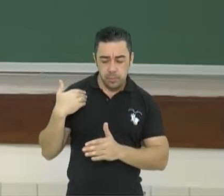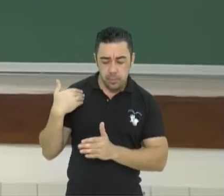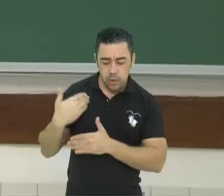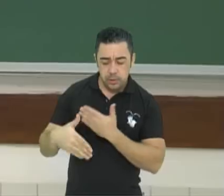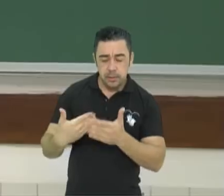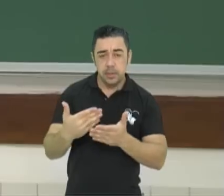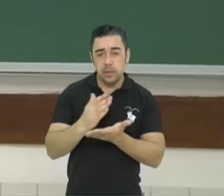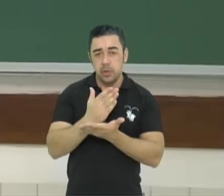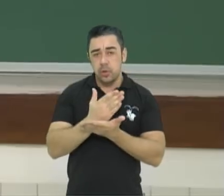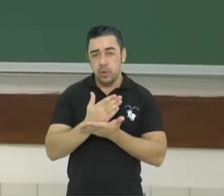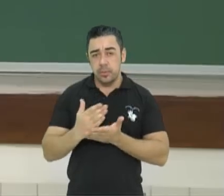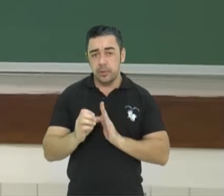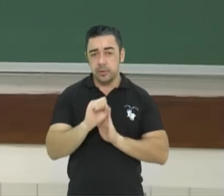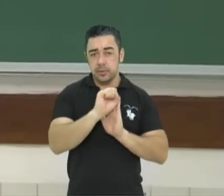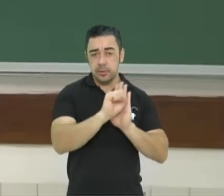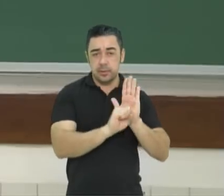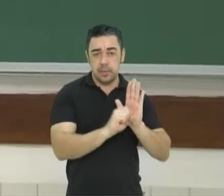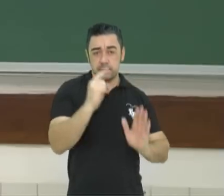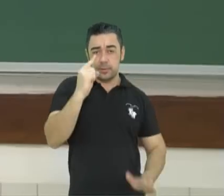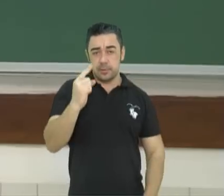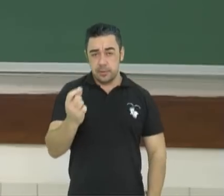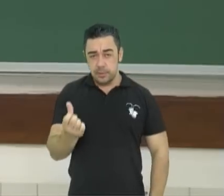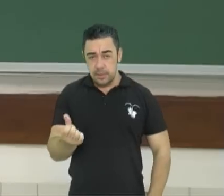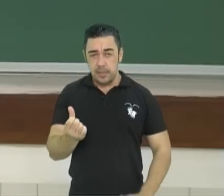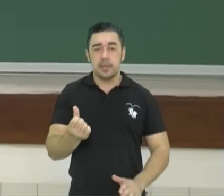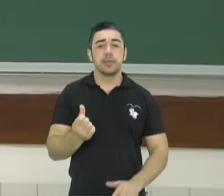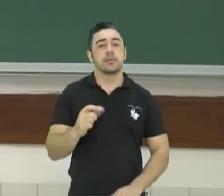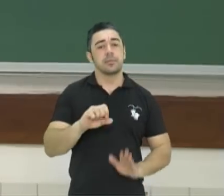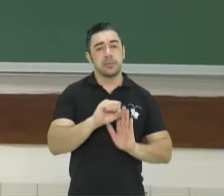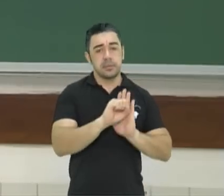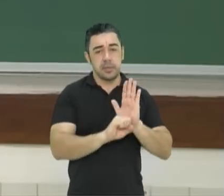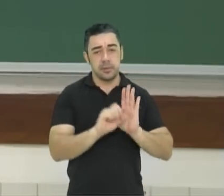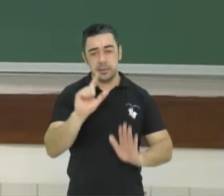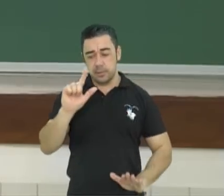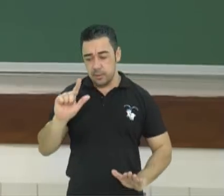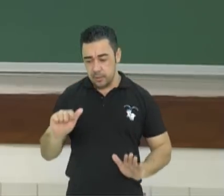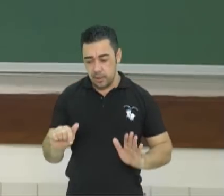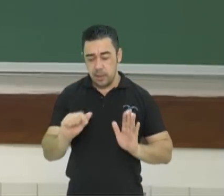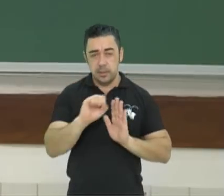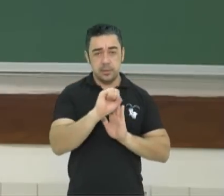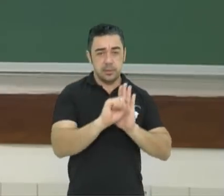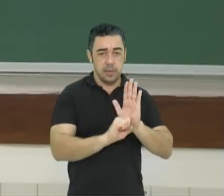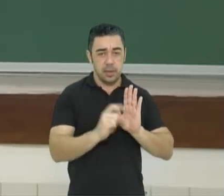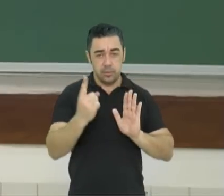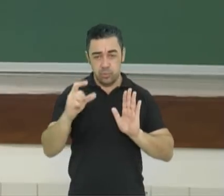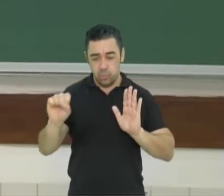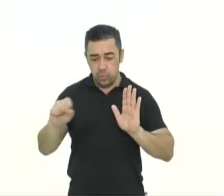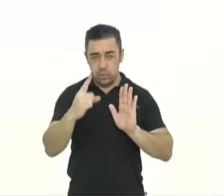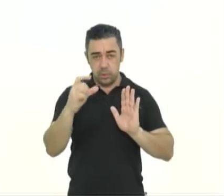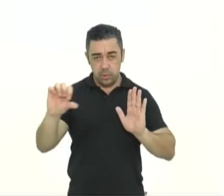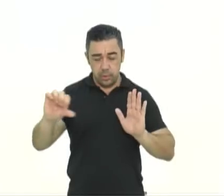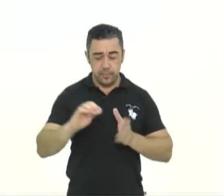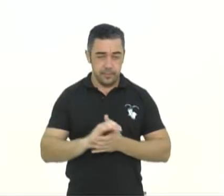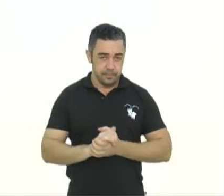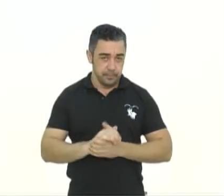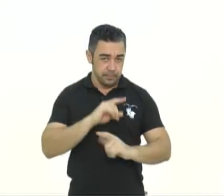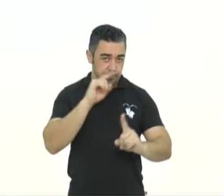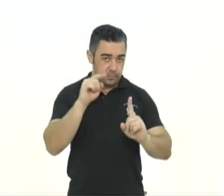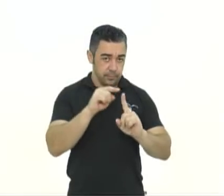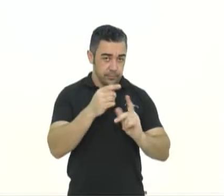lá no século XVI e se estende pelo século XVII, XVIII e XIX. Como objetivo de aula, a gente vai